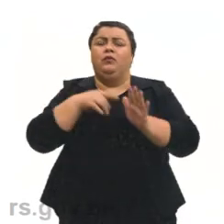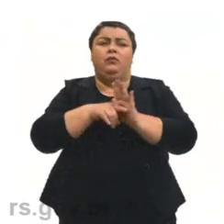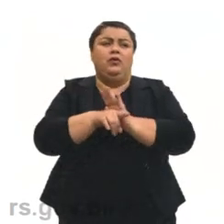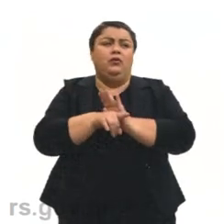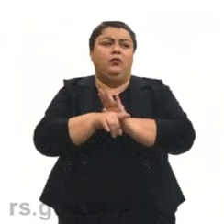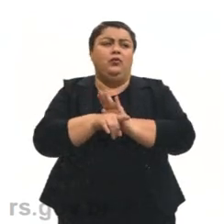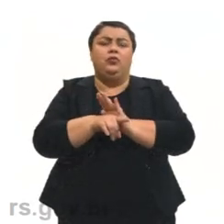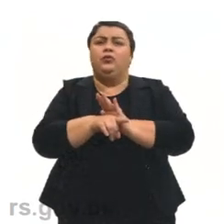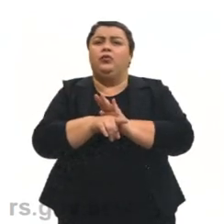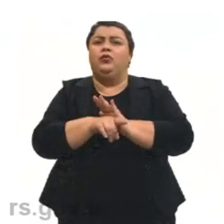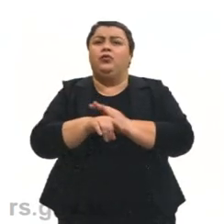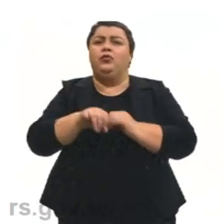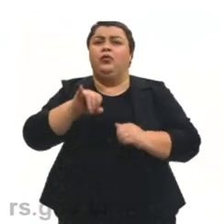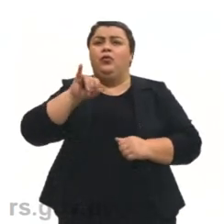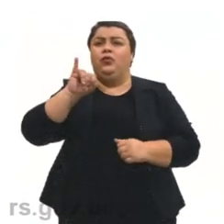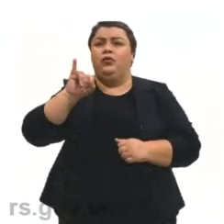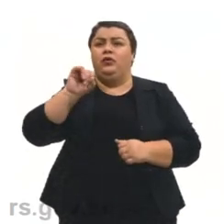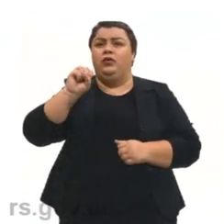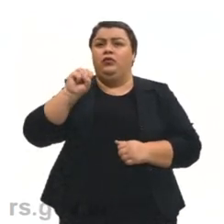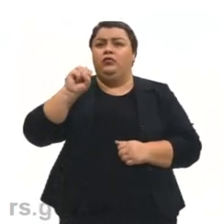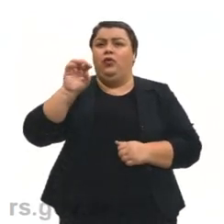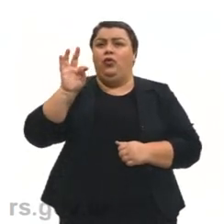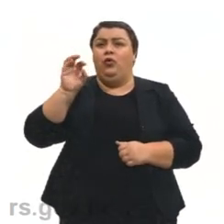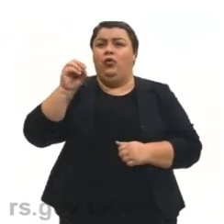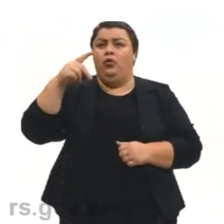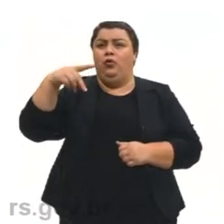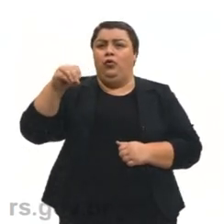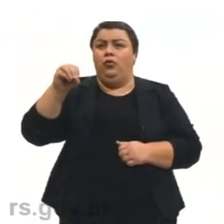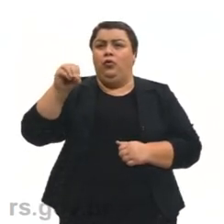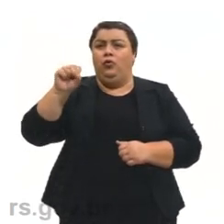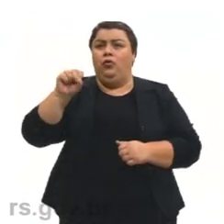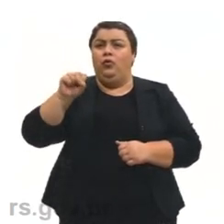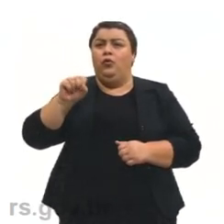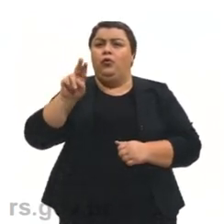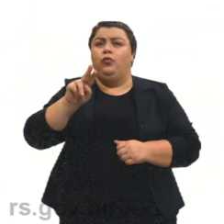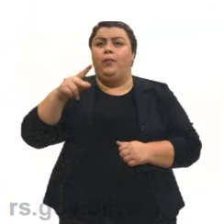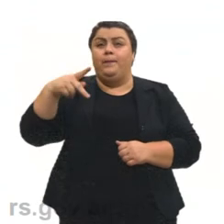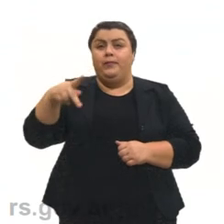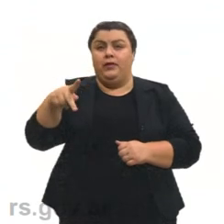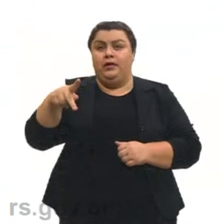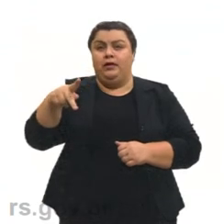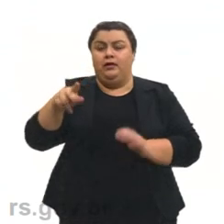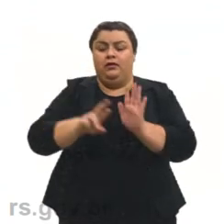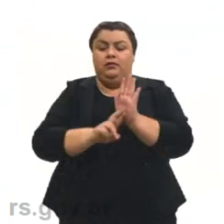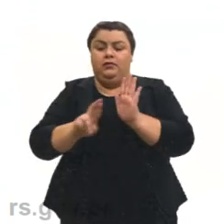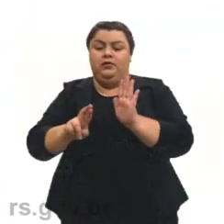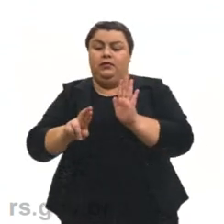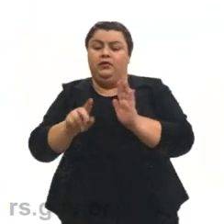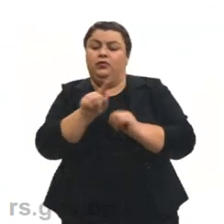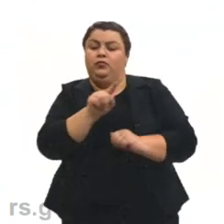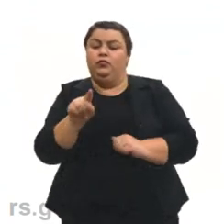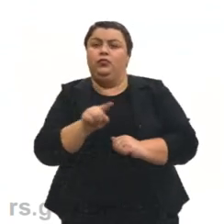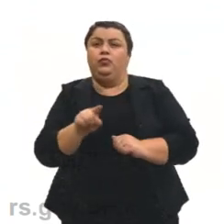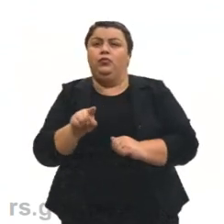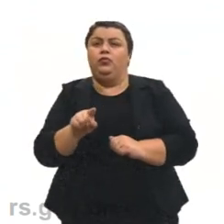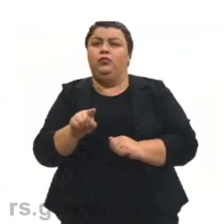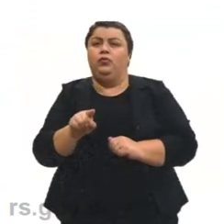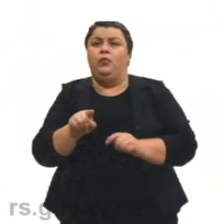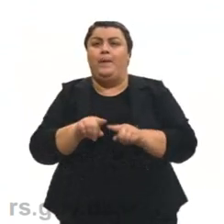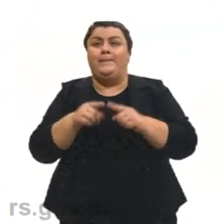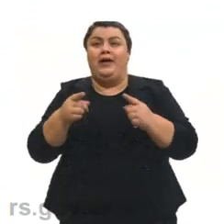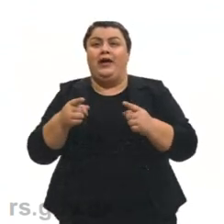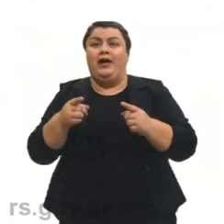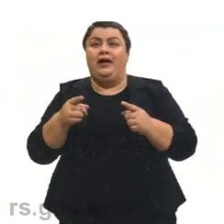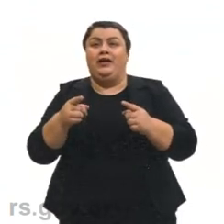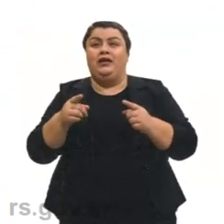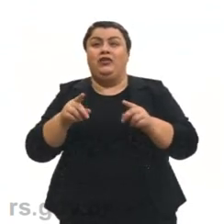né os isótopos com p são átomos que apresentam número atômico o mesmo número atômico mais diferente